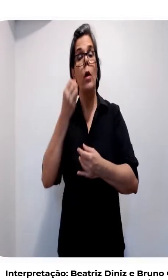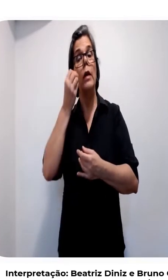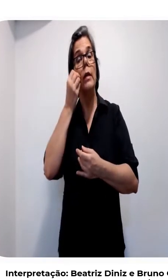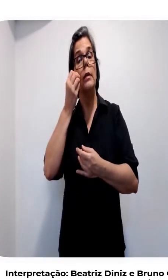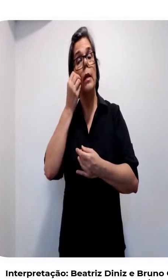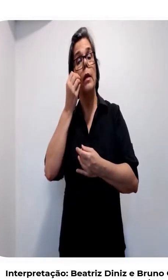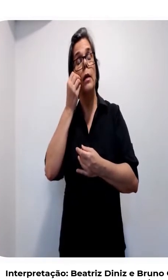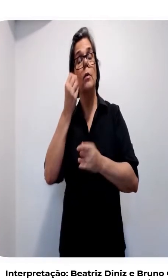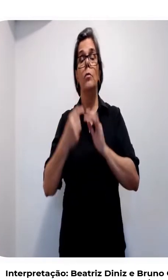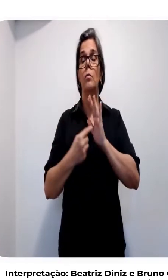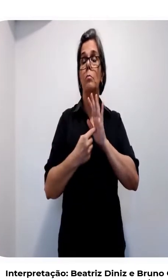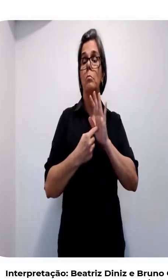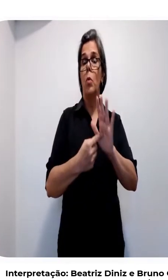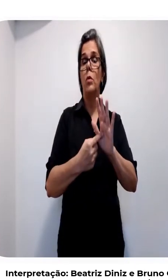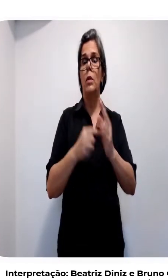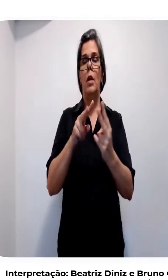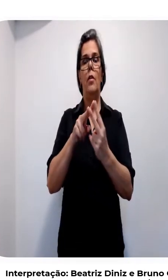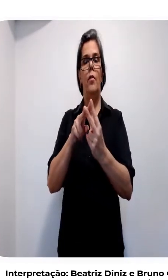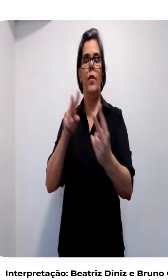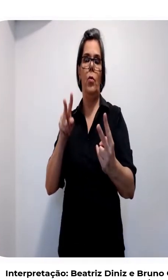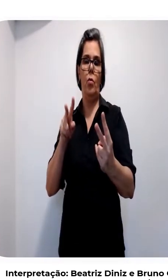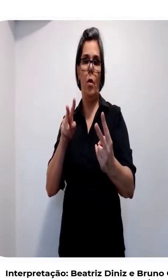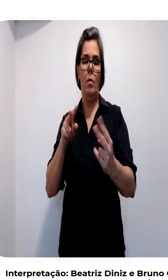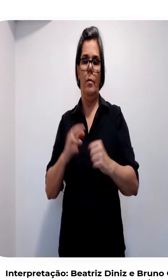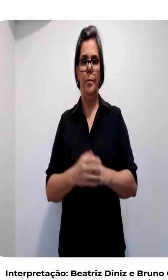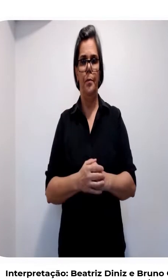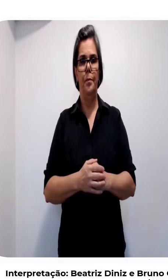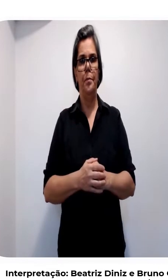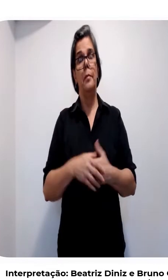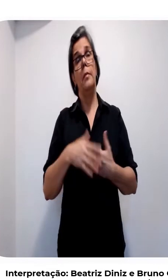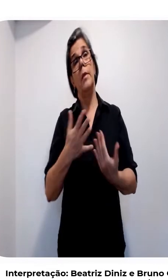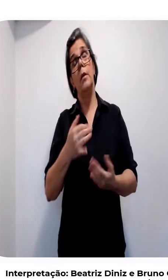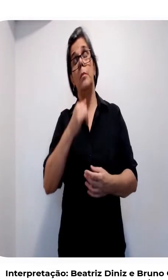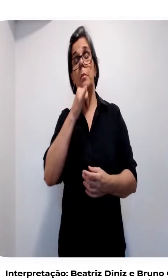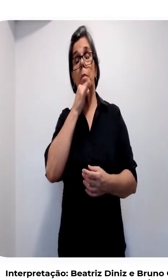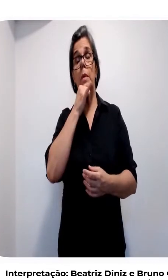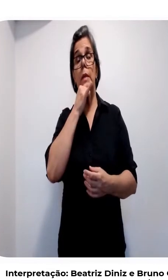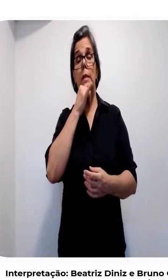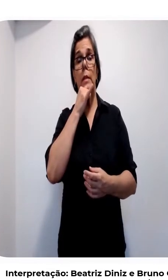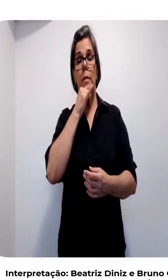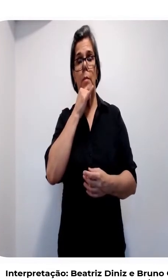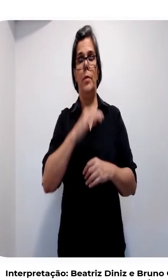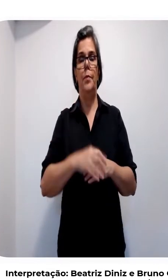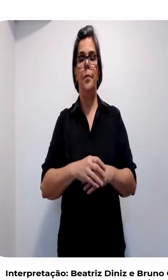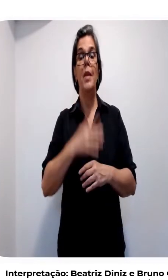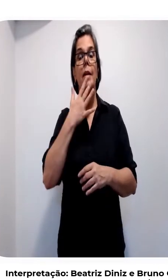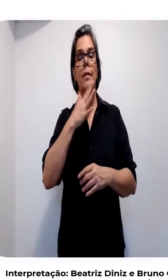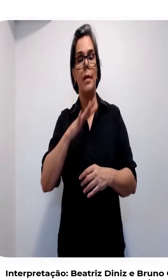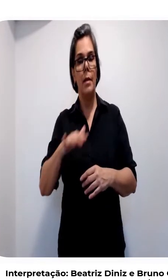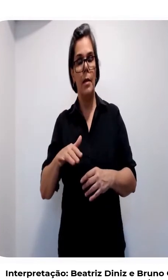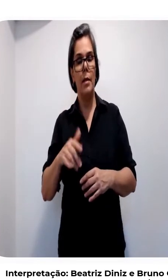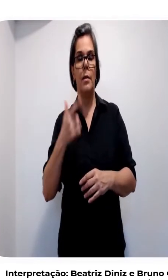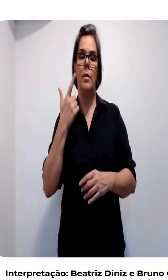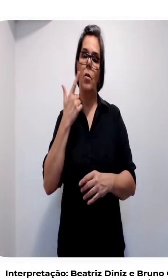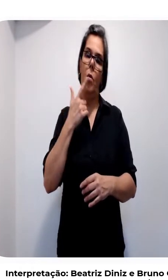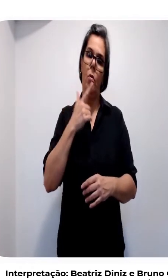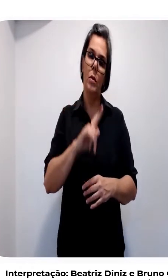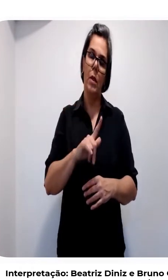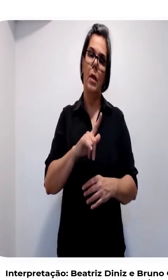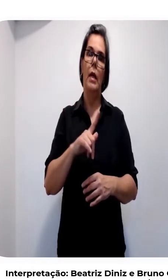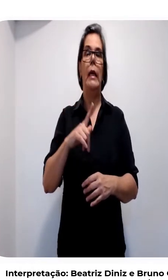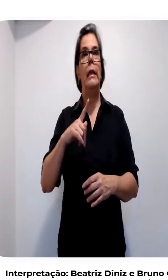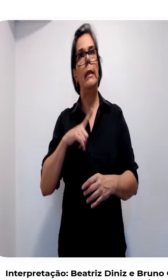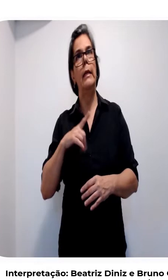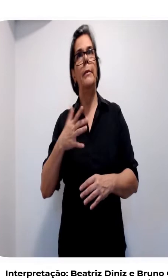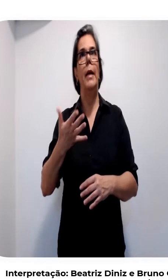esse jogo para o meio virtual. Então, por exemplo, as crianças conseguem ter mais ou menos, né,